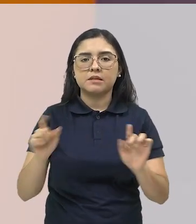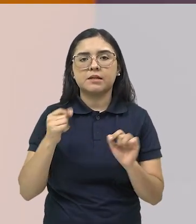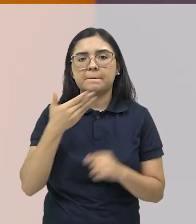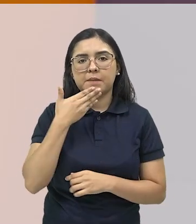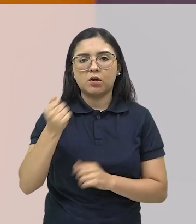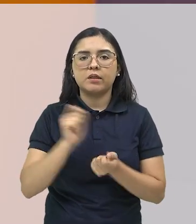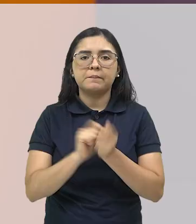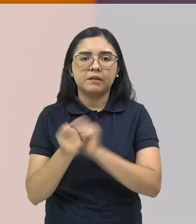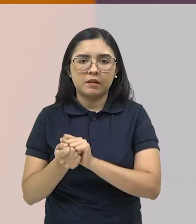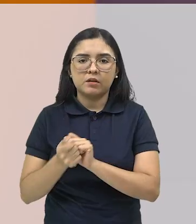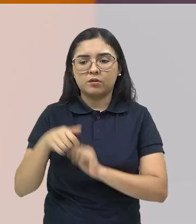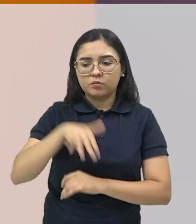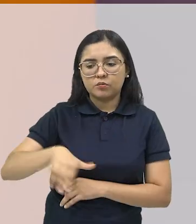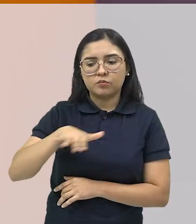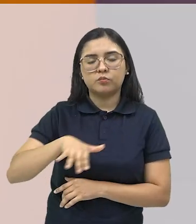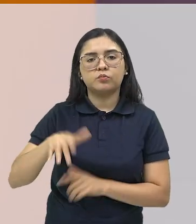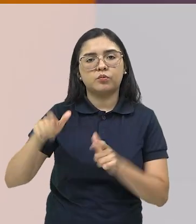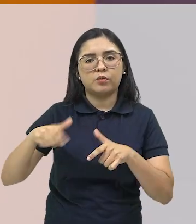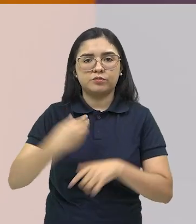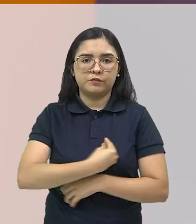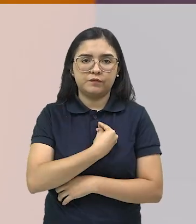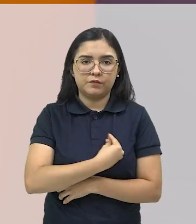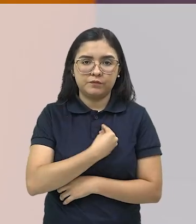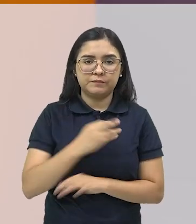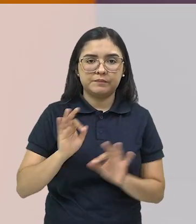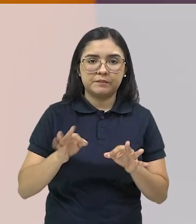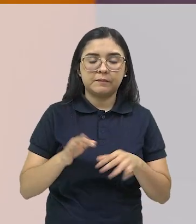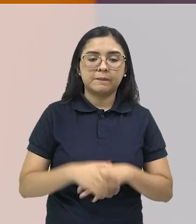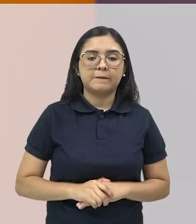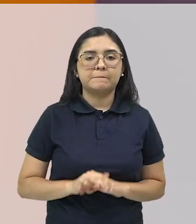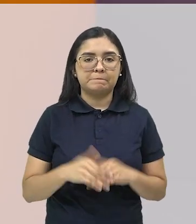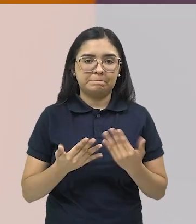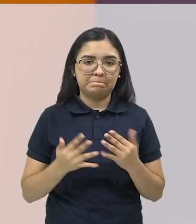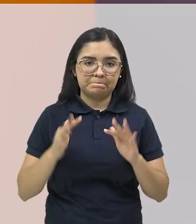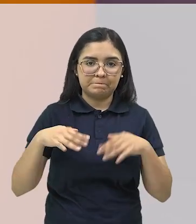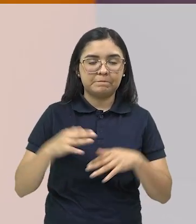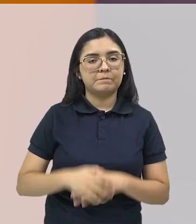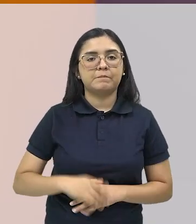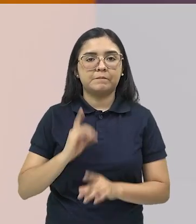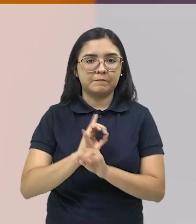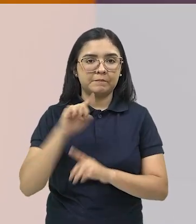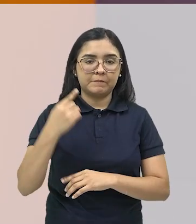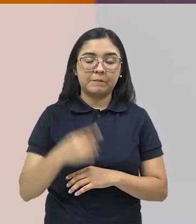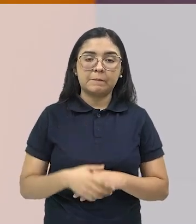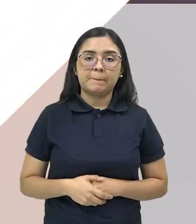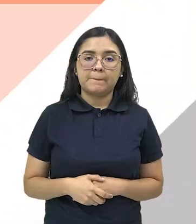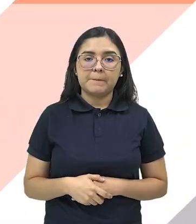melhor adaptada ao ambiente que vive. Tá bom? Então é isso. Até a próxima!